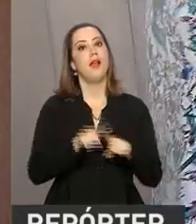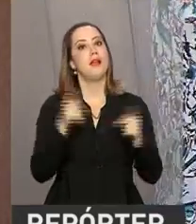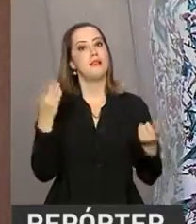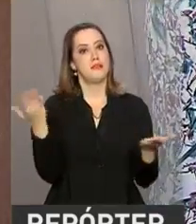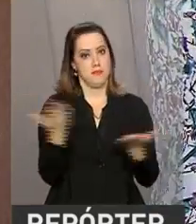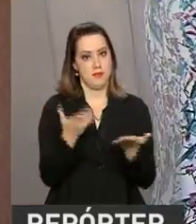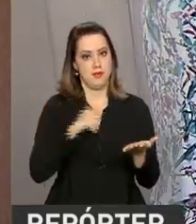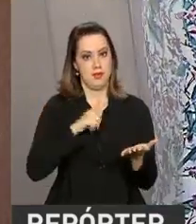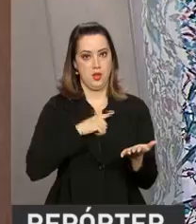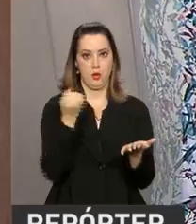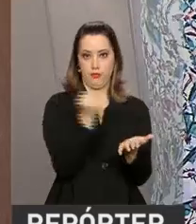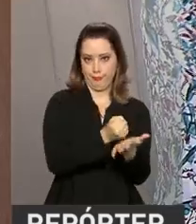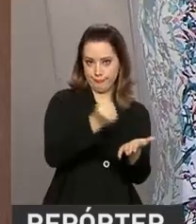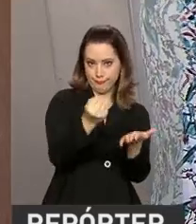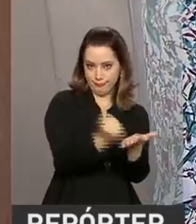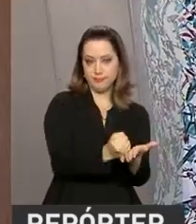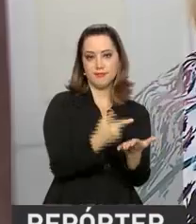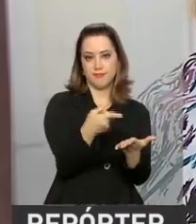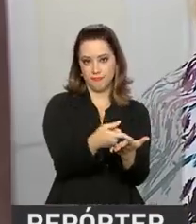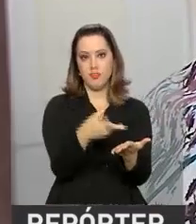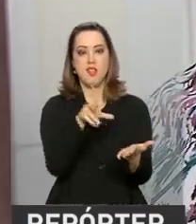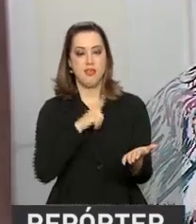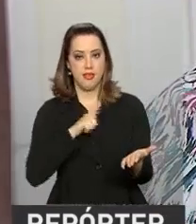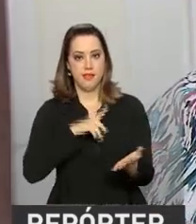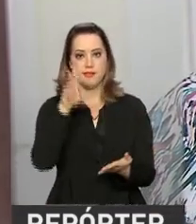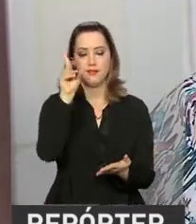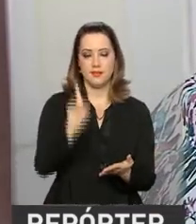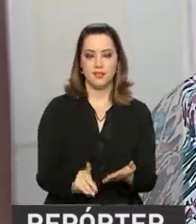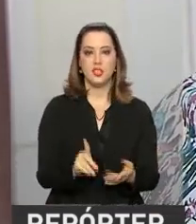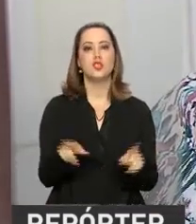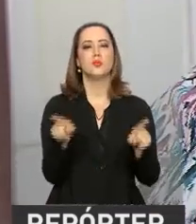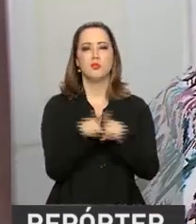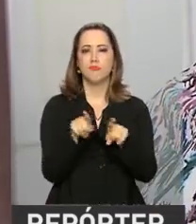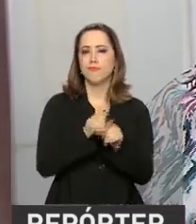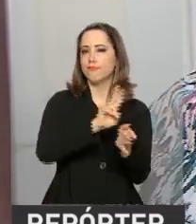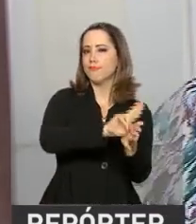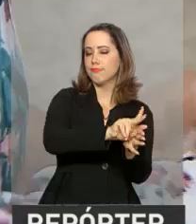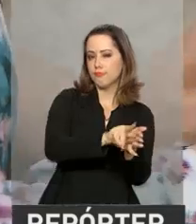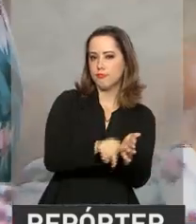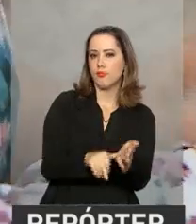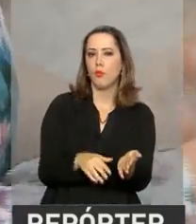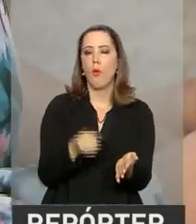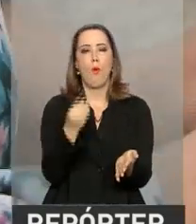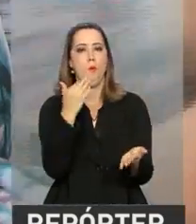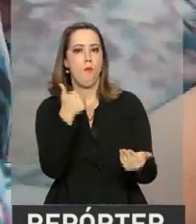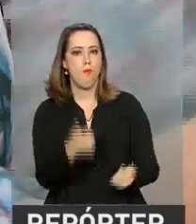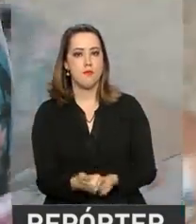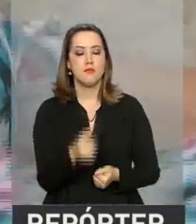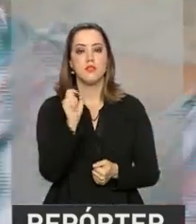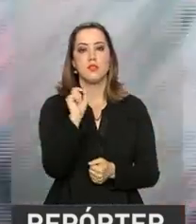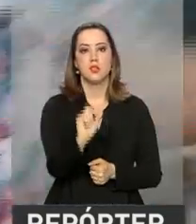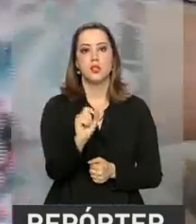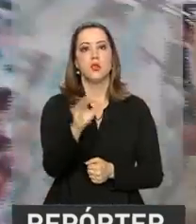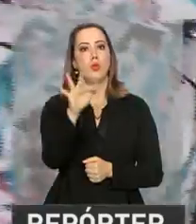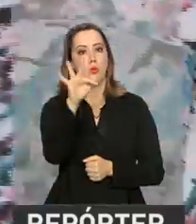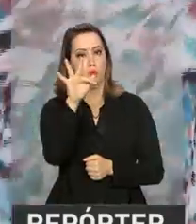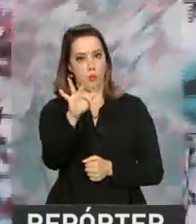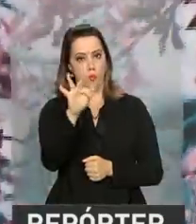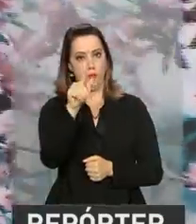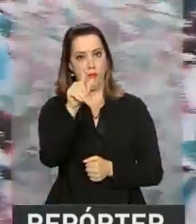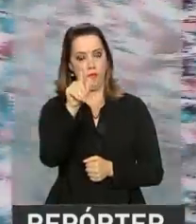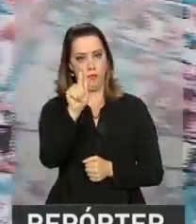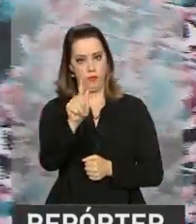garantia de direitos Desde o ano passado crista passou a contar com outros benefícios como o fundo de garantia do tempo de